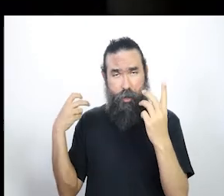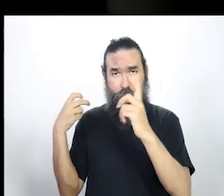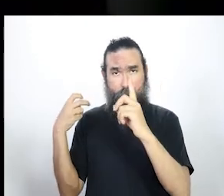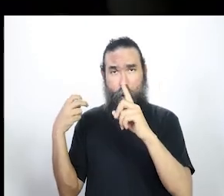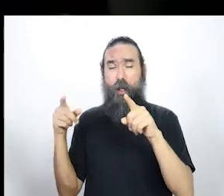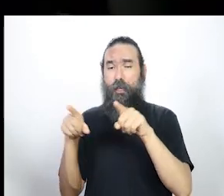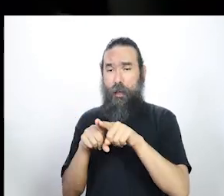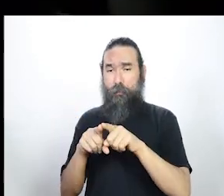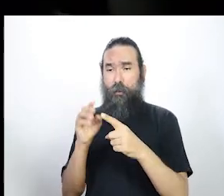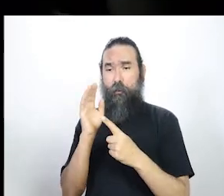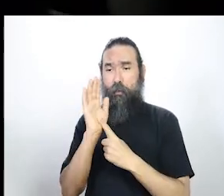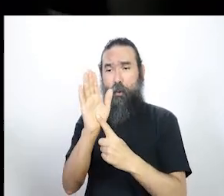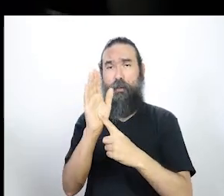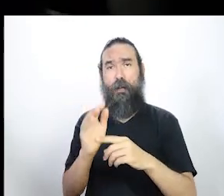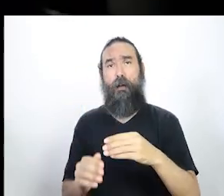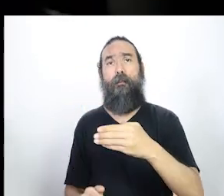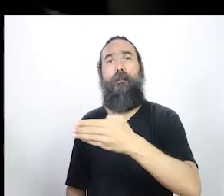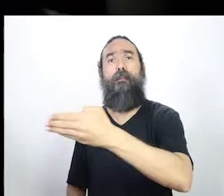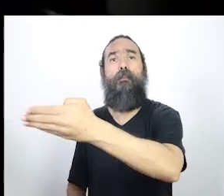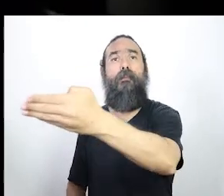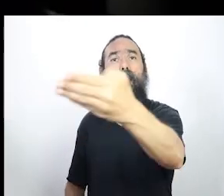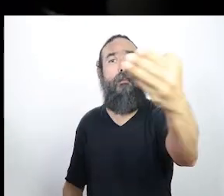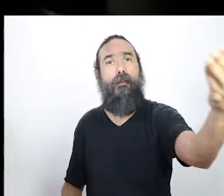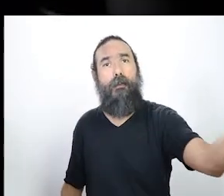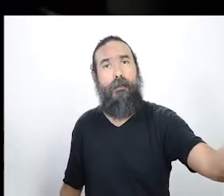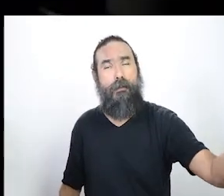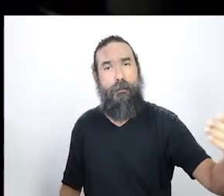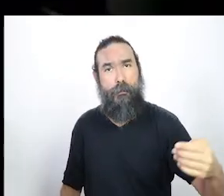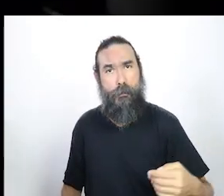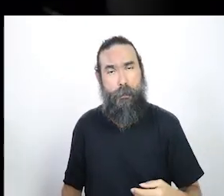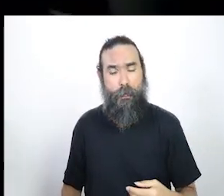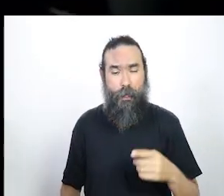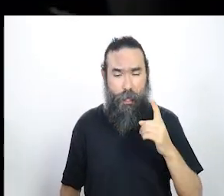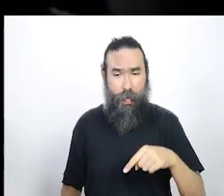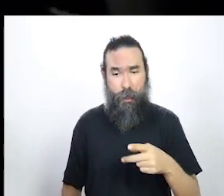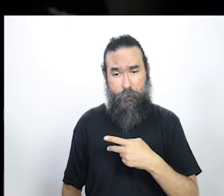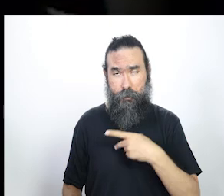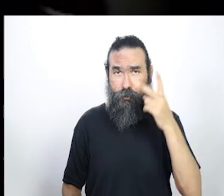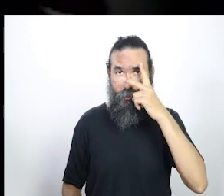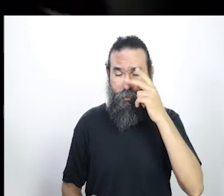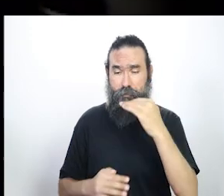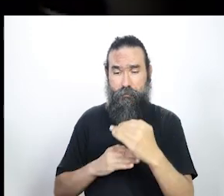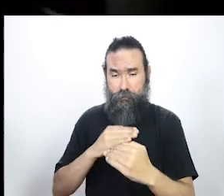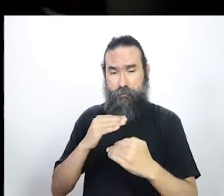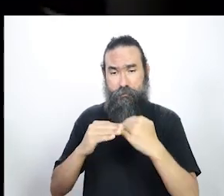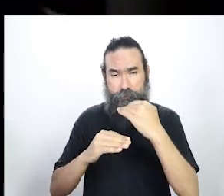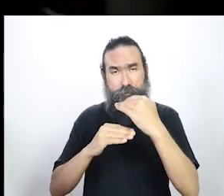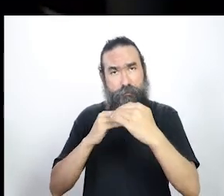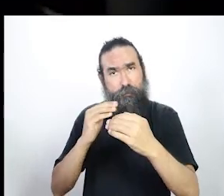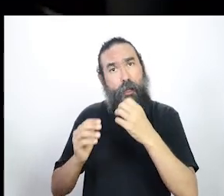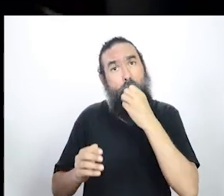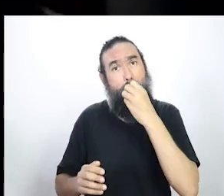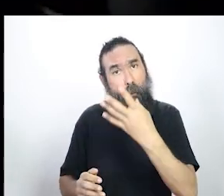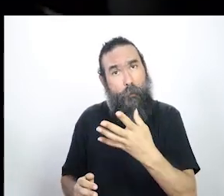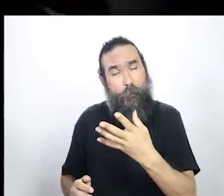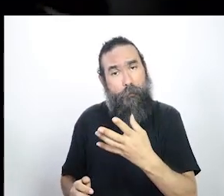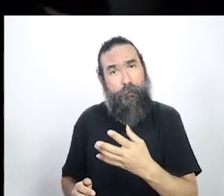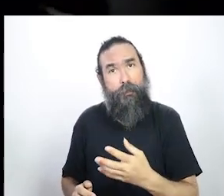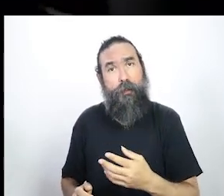dela, né? Então, é um processo muito bom, todo esse decorrer histórico que a gente vem